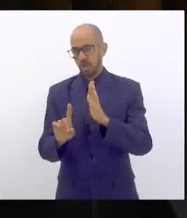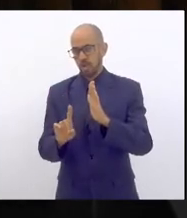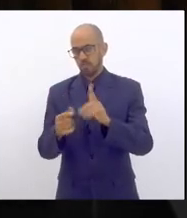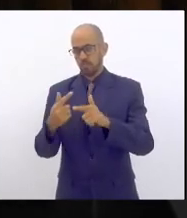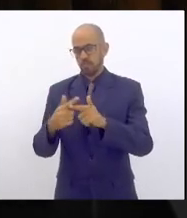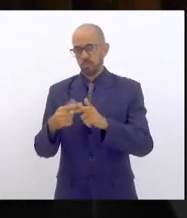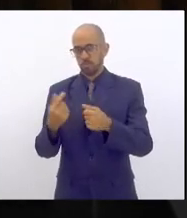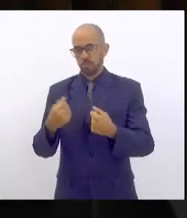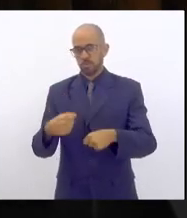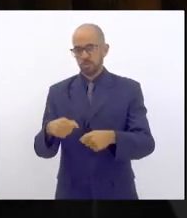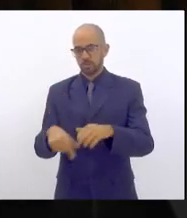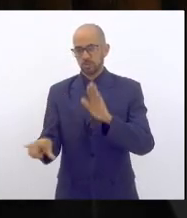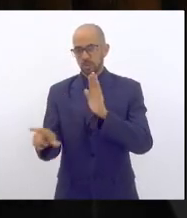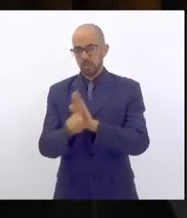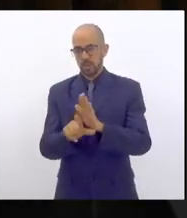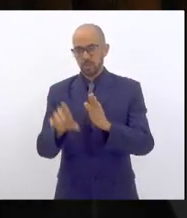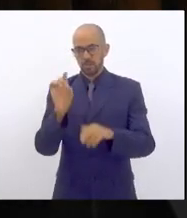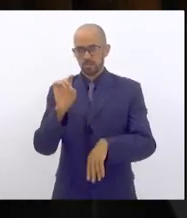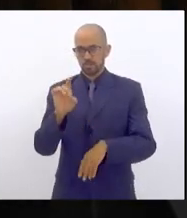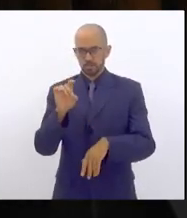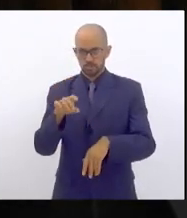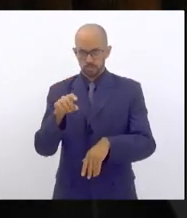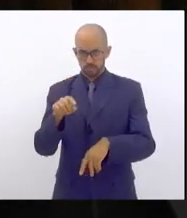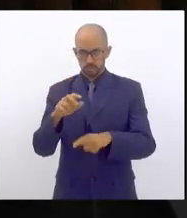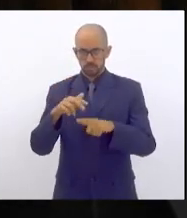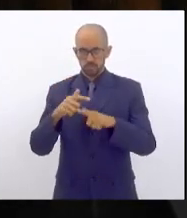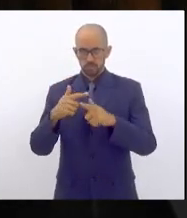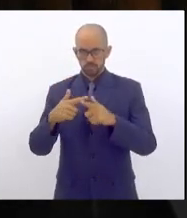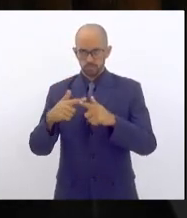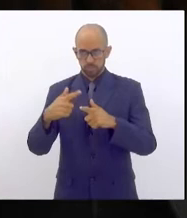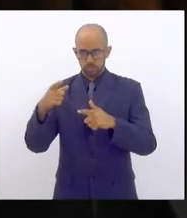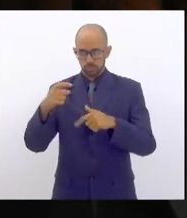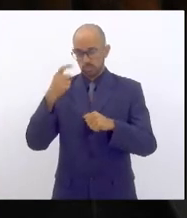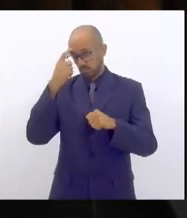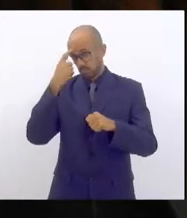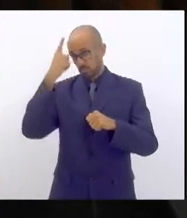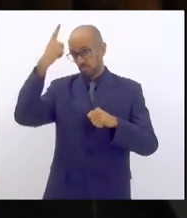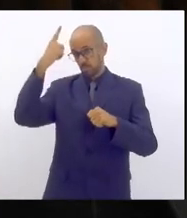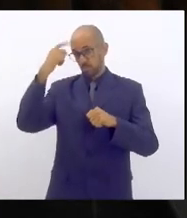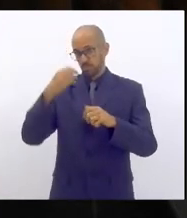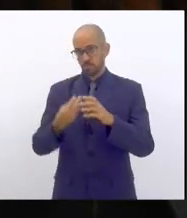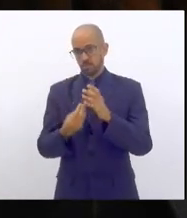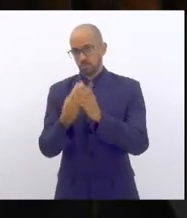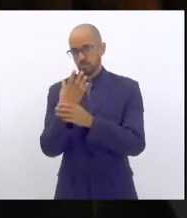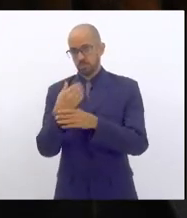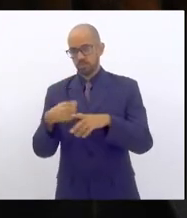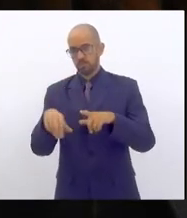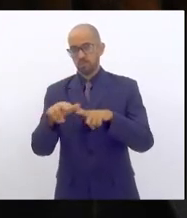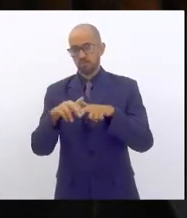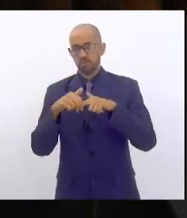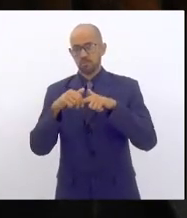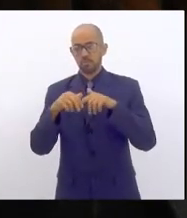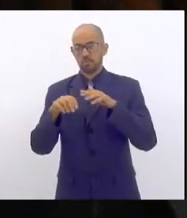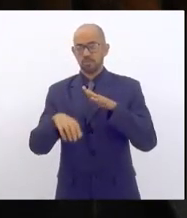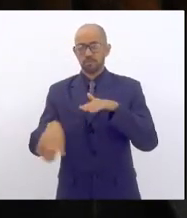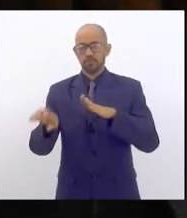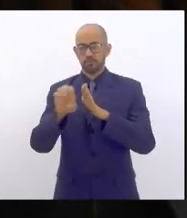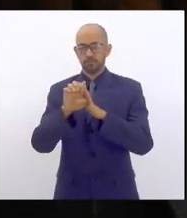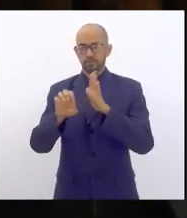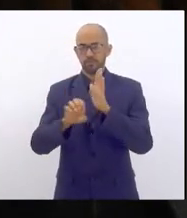específica, porque essa hipótese foi criada função da emenda